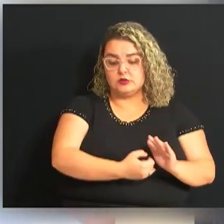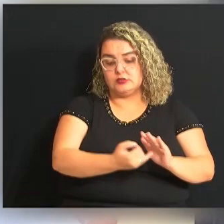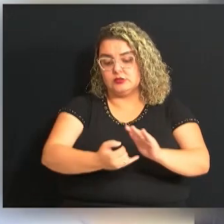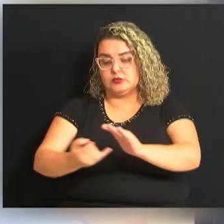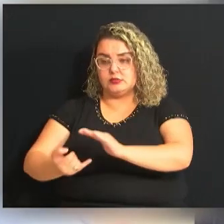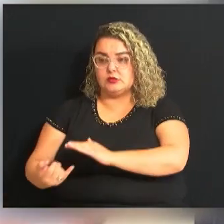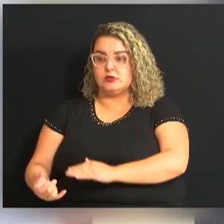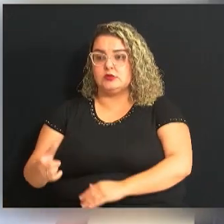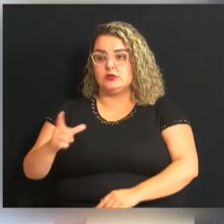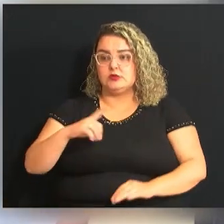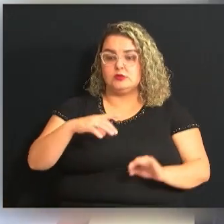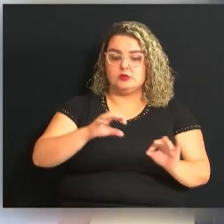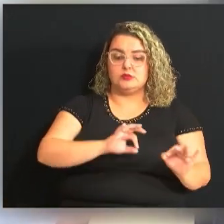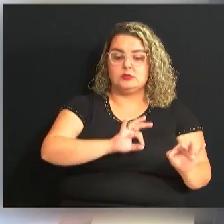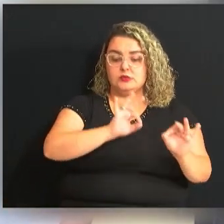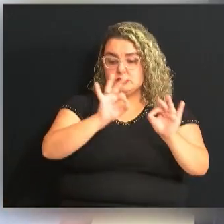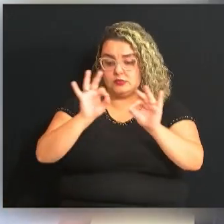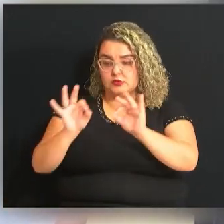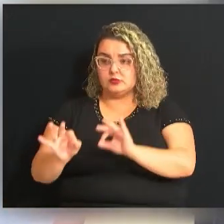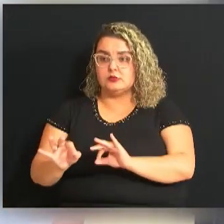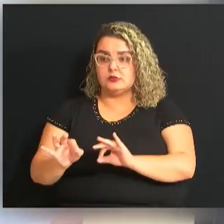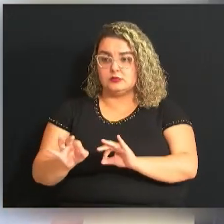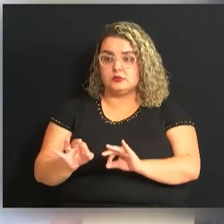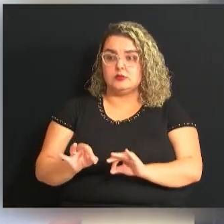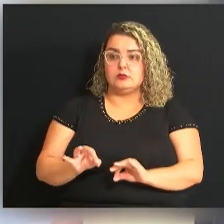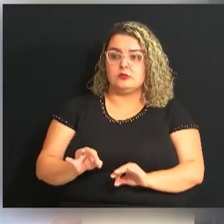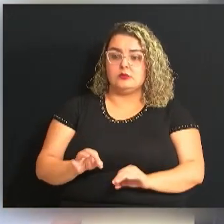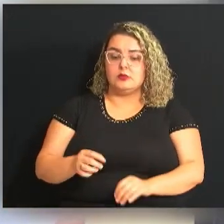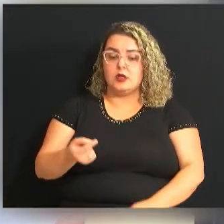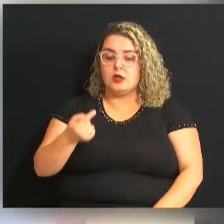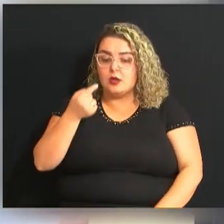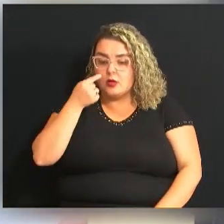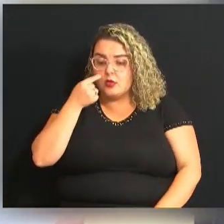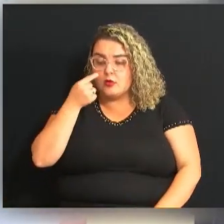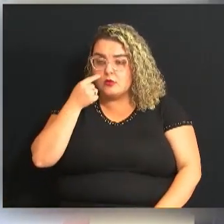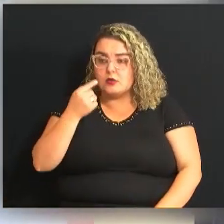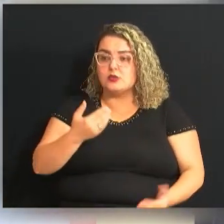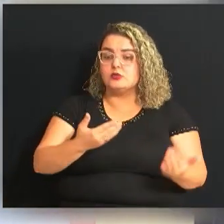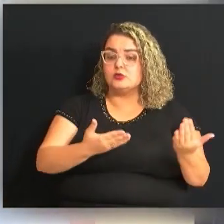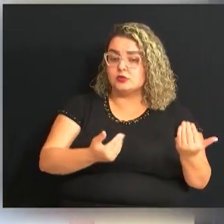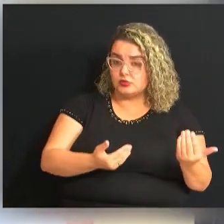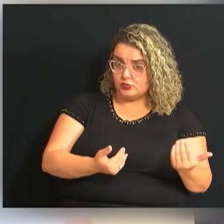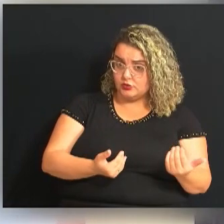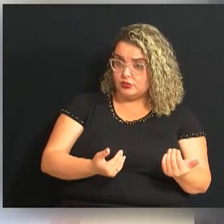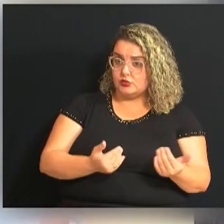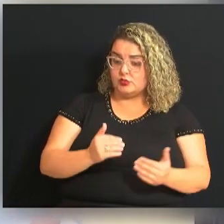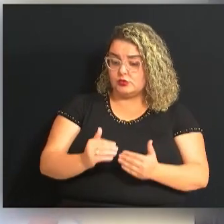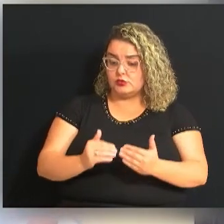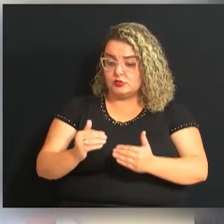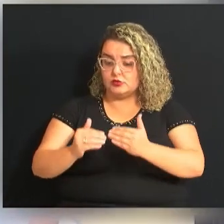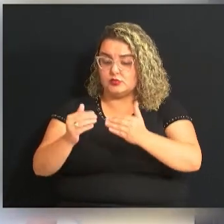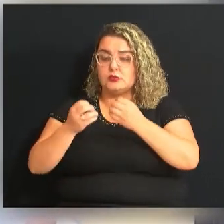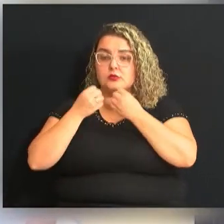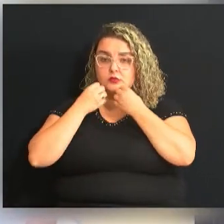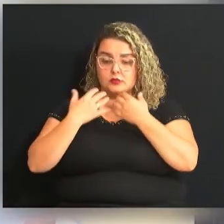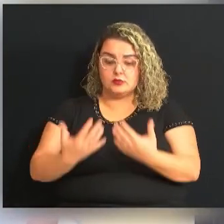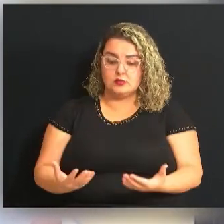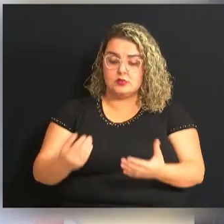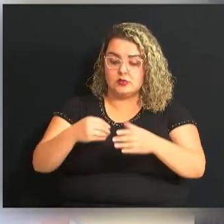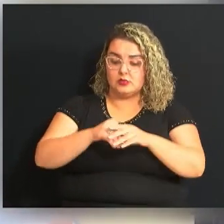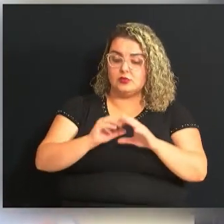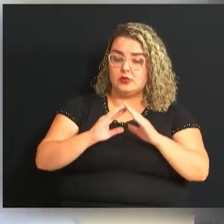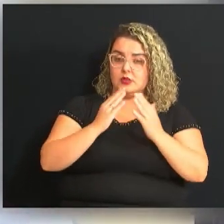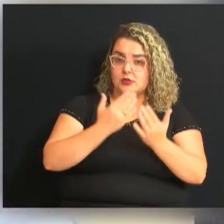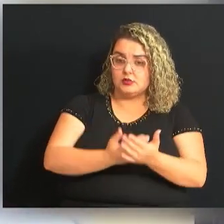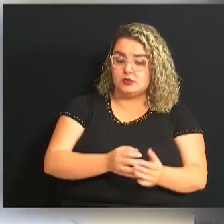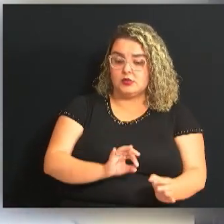acompanhado, de certo modo, e elas observam se o jovem está se desenvolvendo bem na escola, eles acompanham